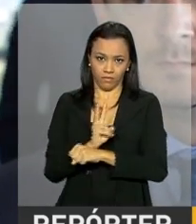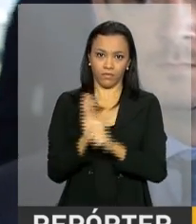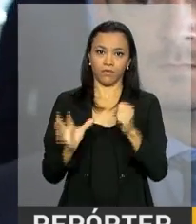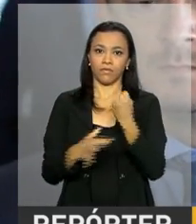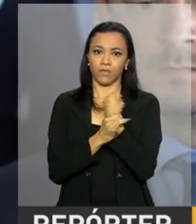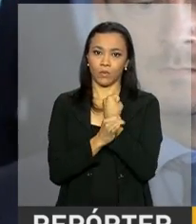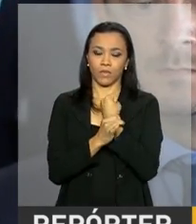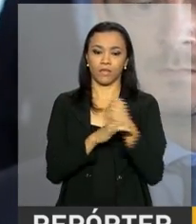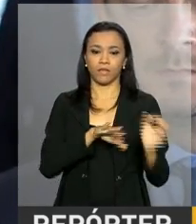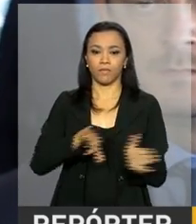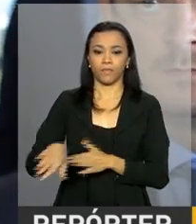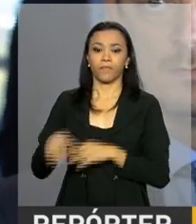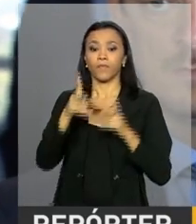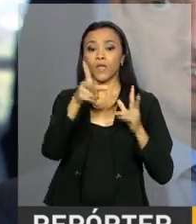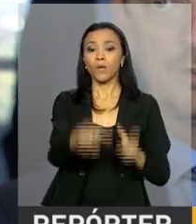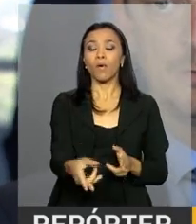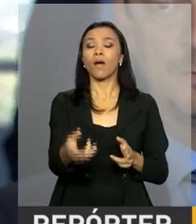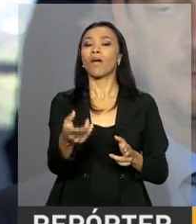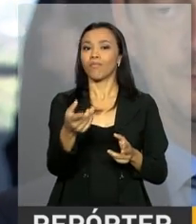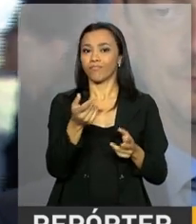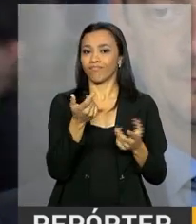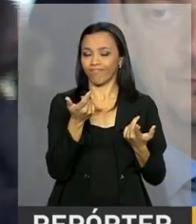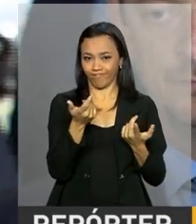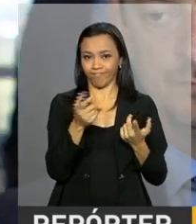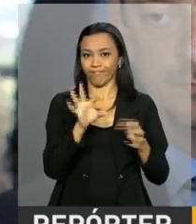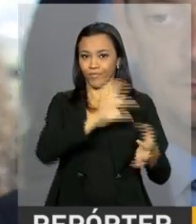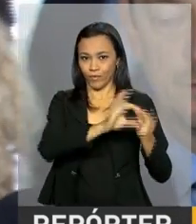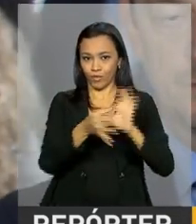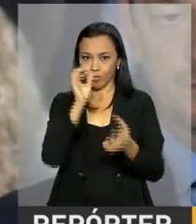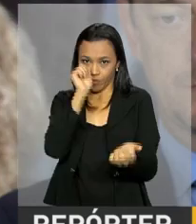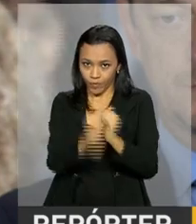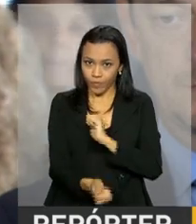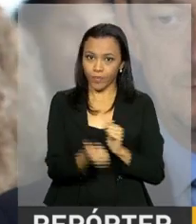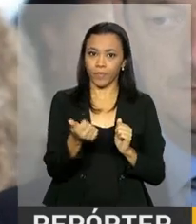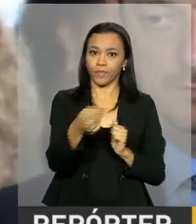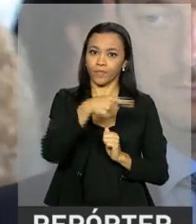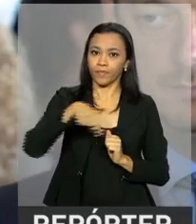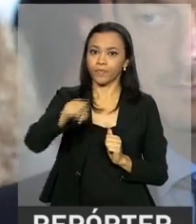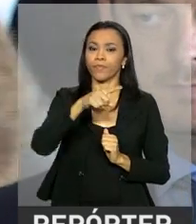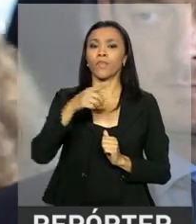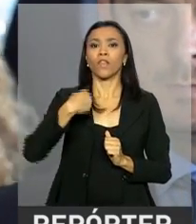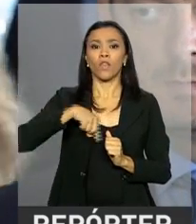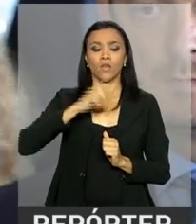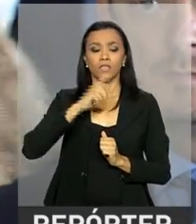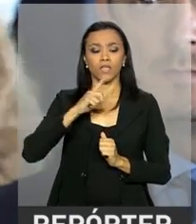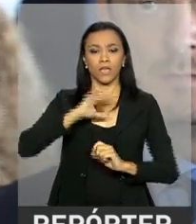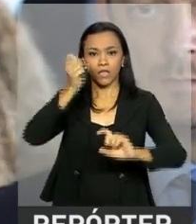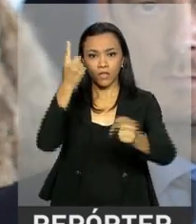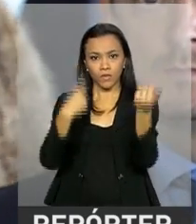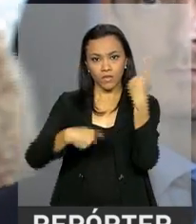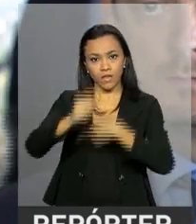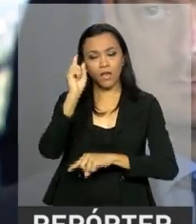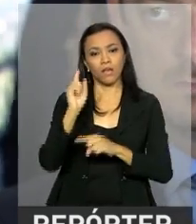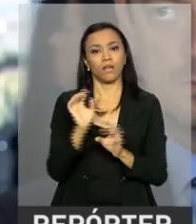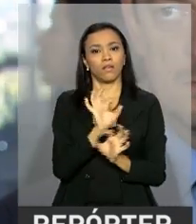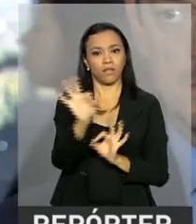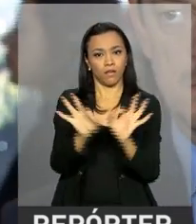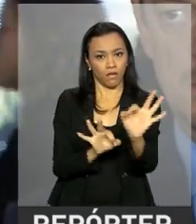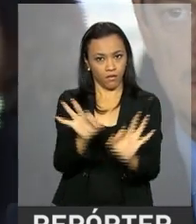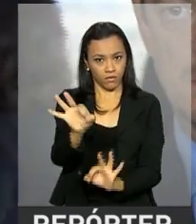do que ocorreu nos Jogos Olímpicos nós teremos bastante sucesso na